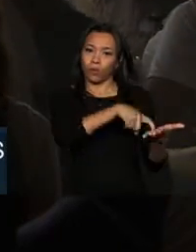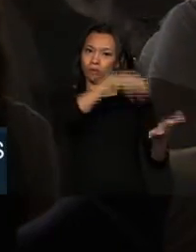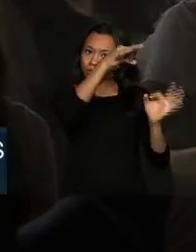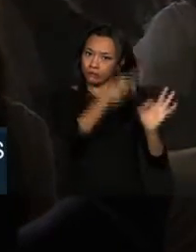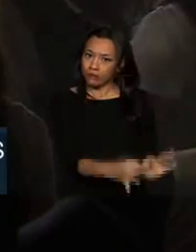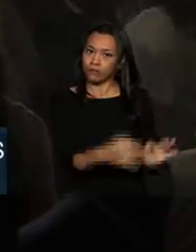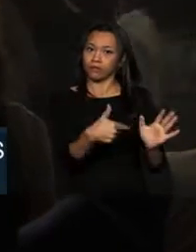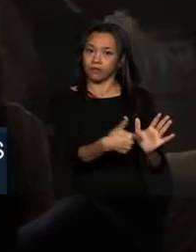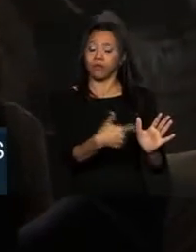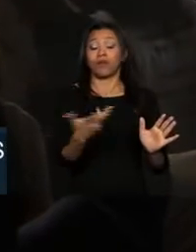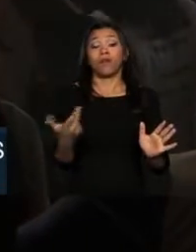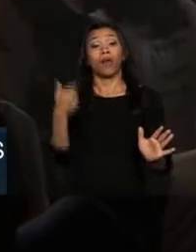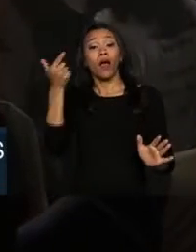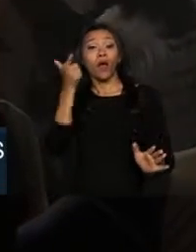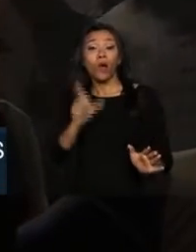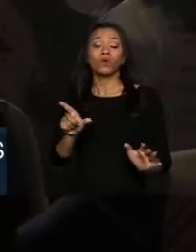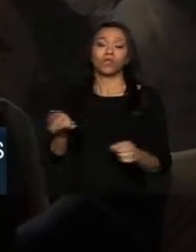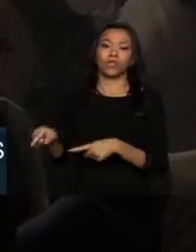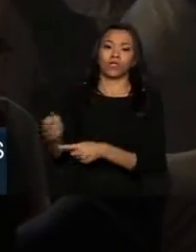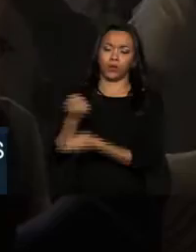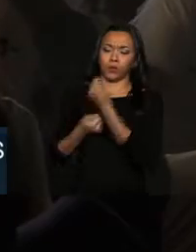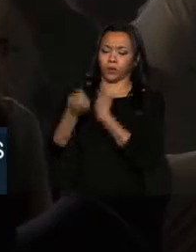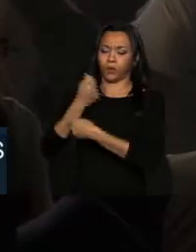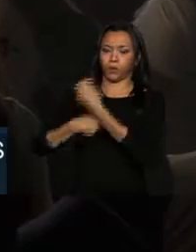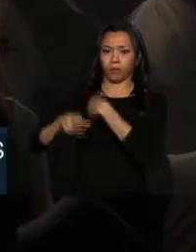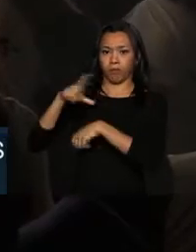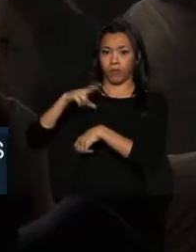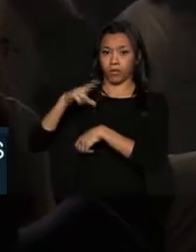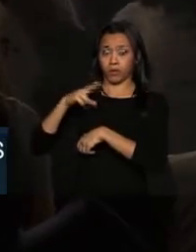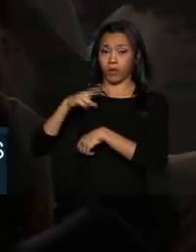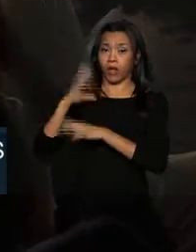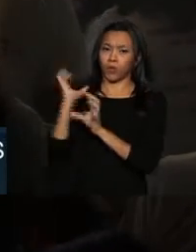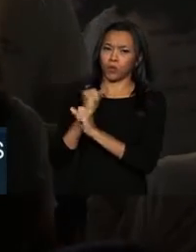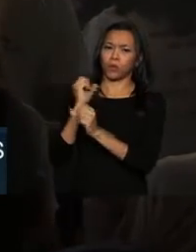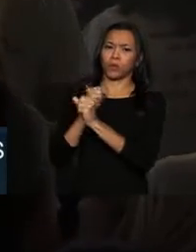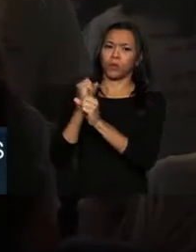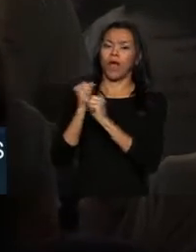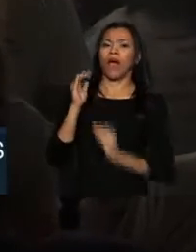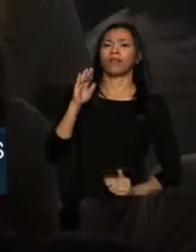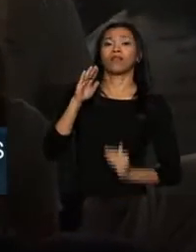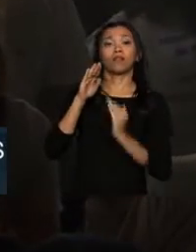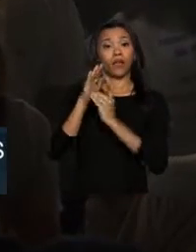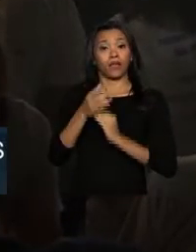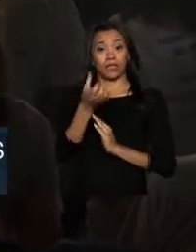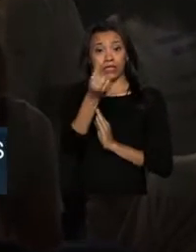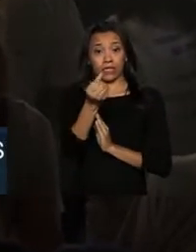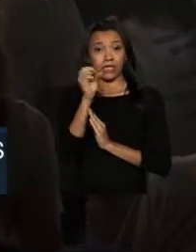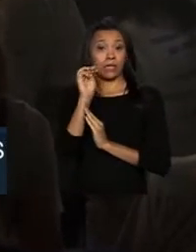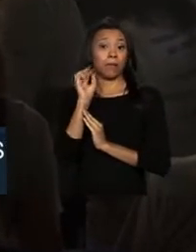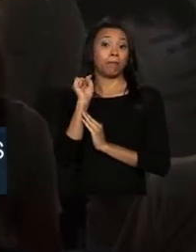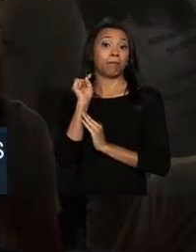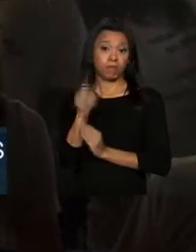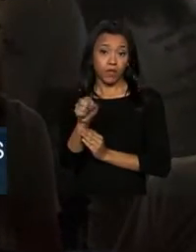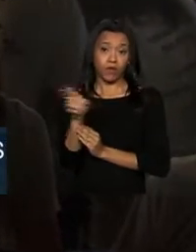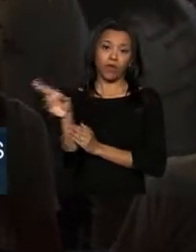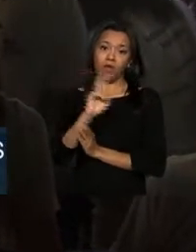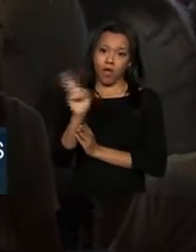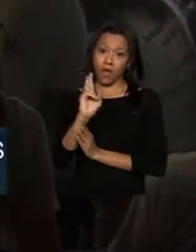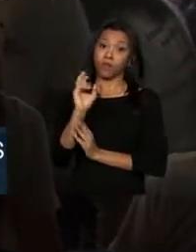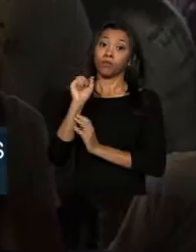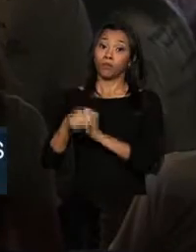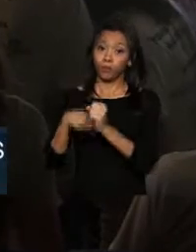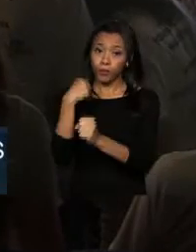um microempreendedor individual, é necessário faturar, no máximo, até R$ 60 mil por ano e não